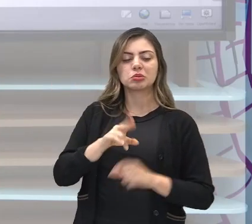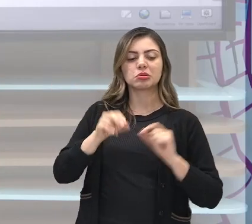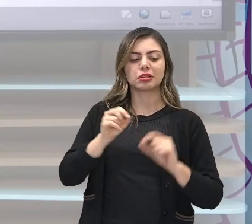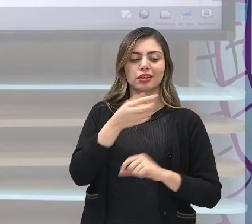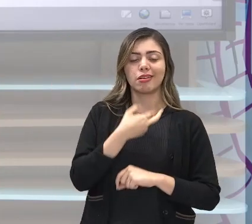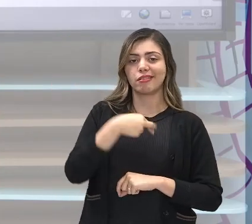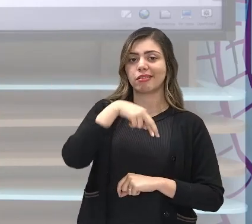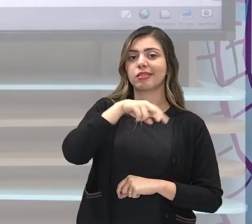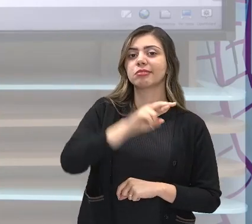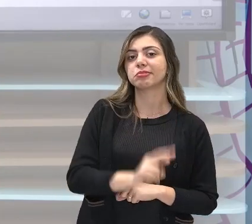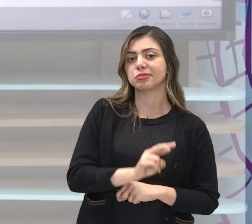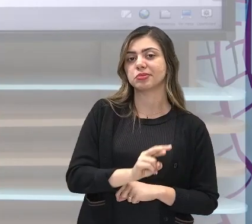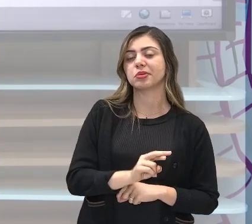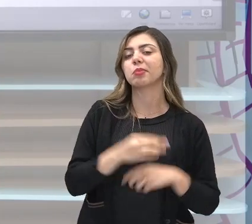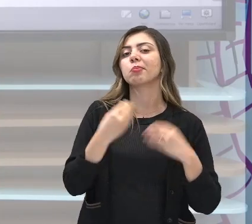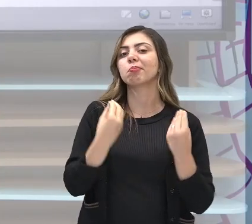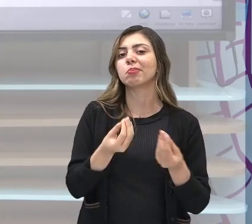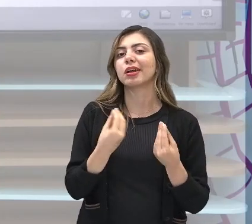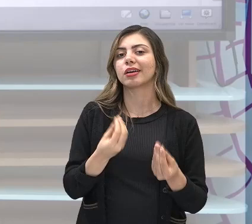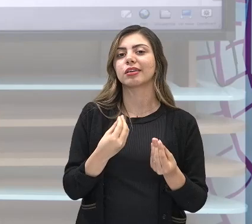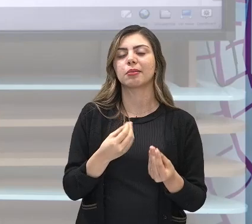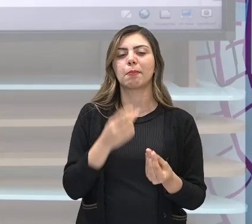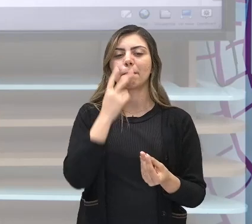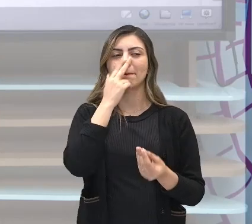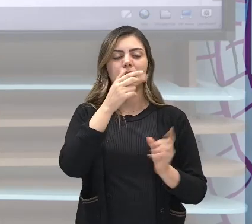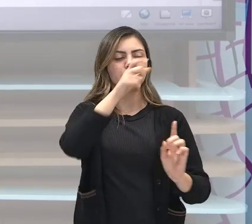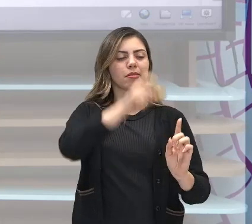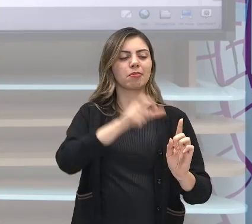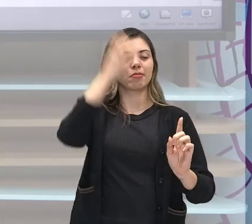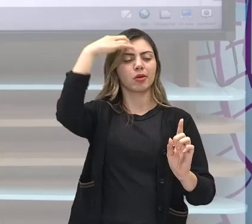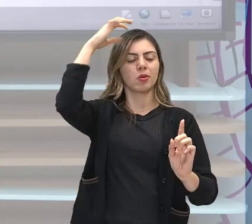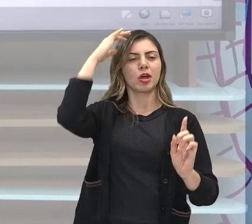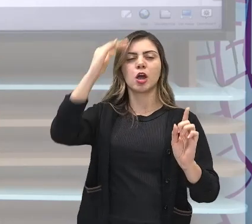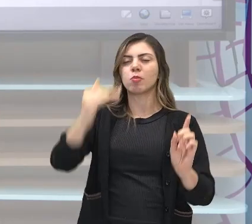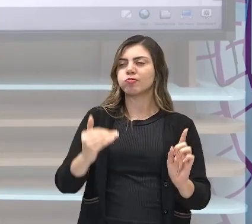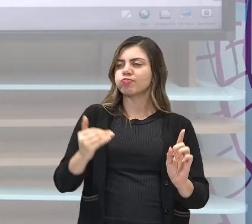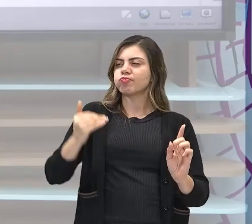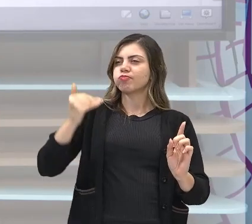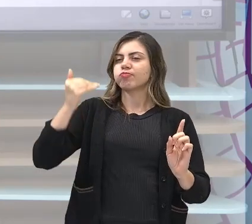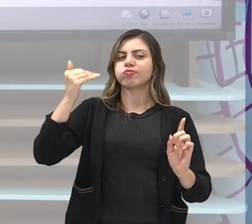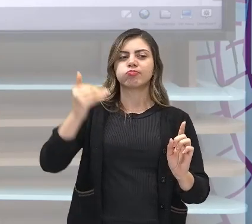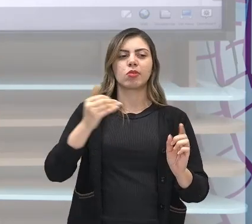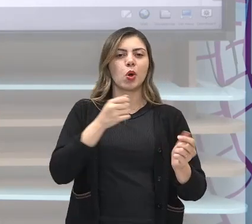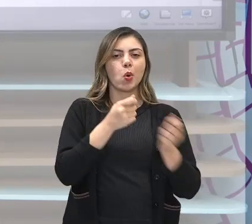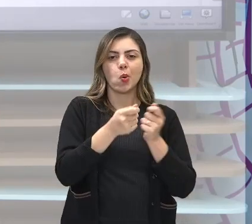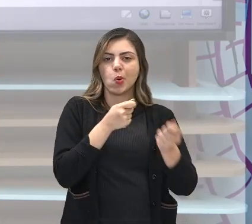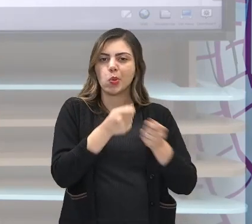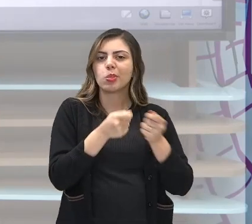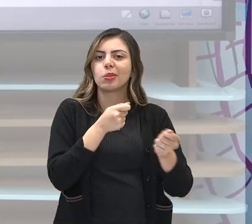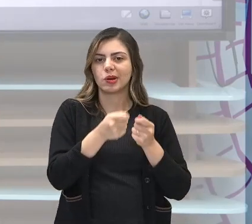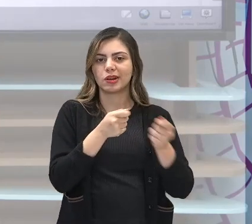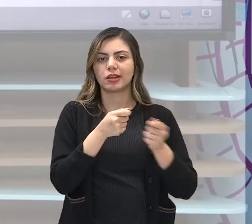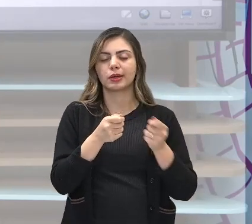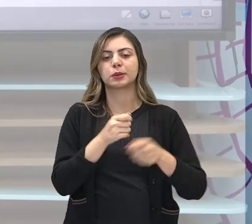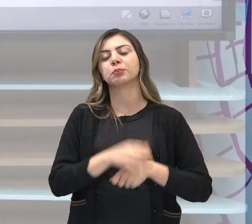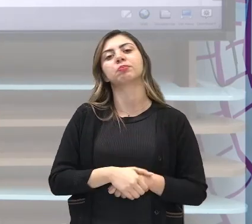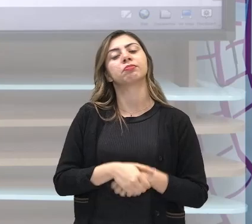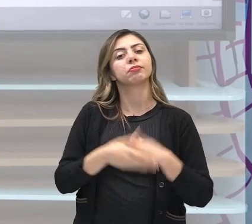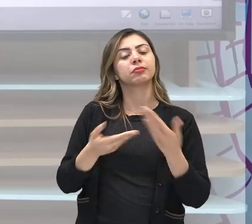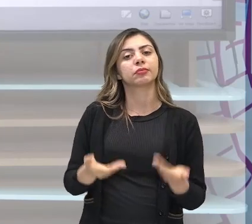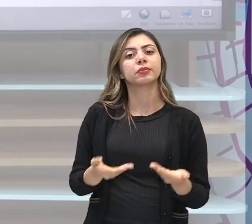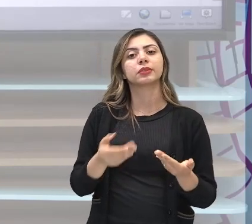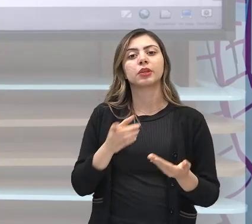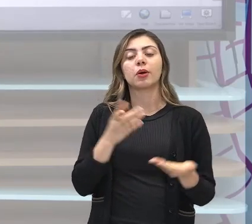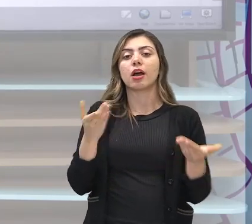religião para empoderar aquela pessoa, né, empoderar aquele rei. Então, a difusão